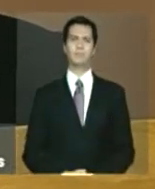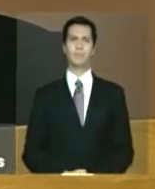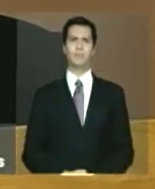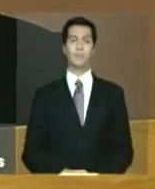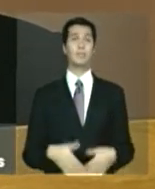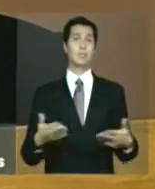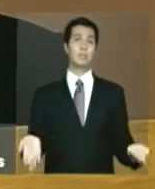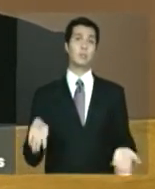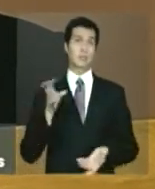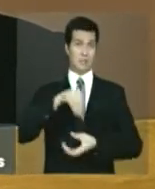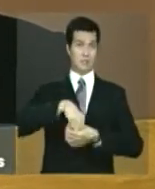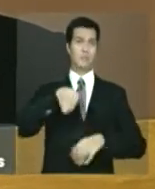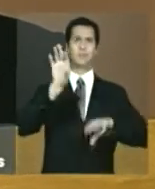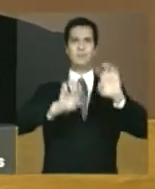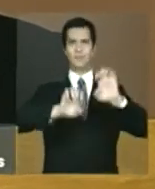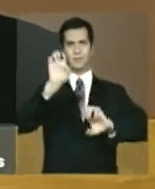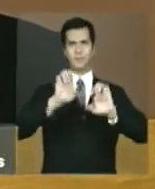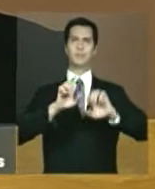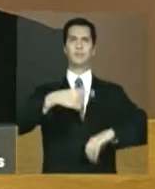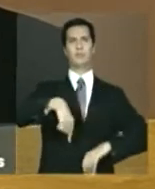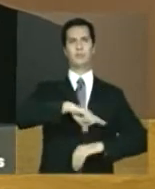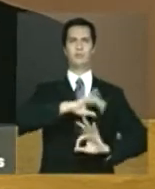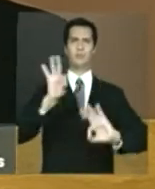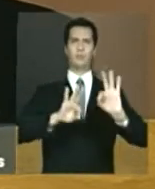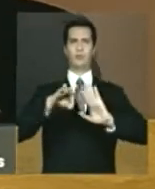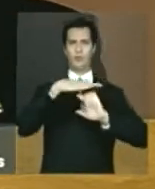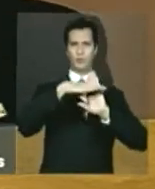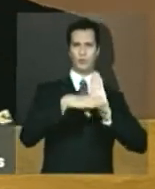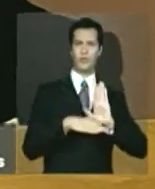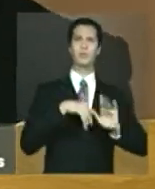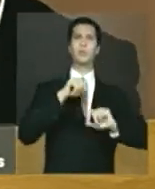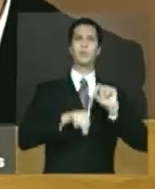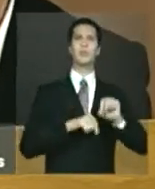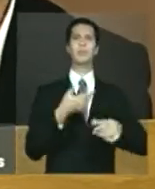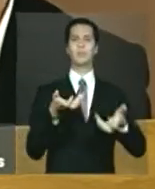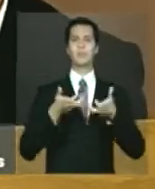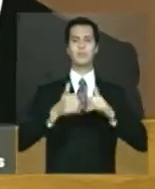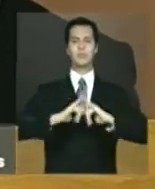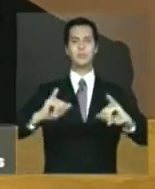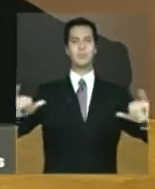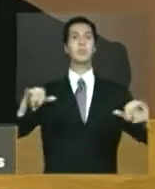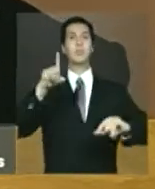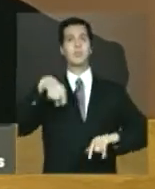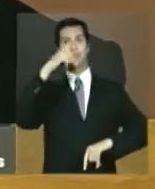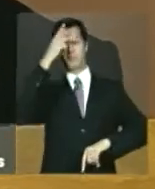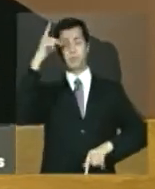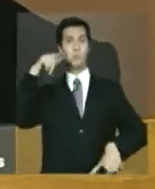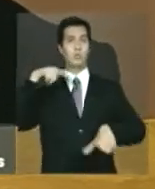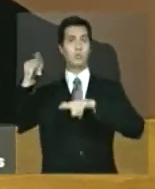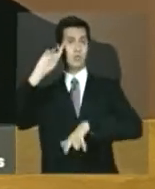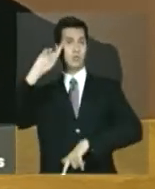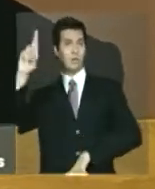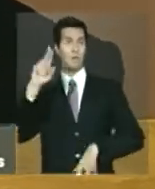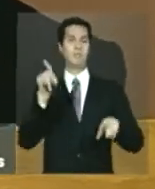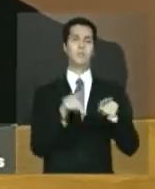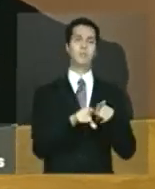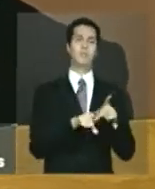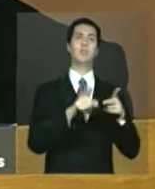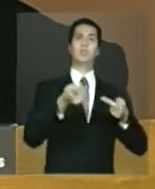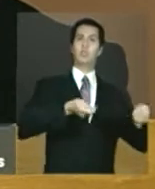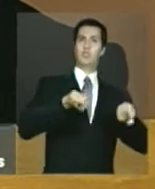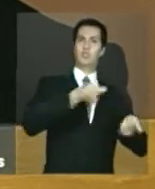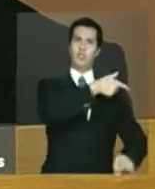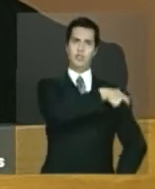e organizações as ações do programa buscam conscientizar e sensibilizar empregadores gestores